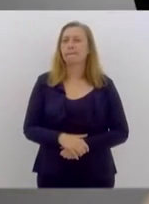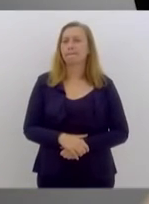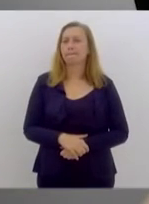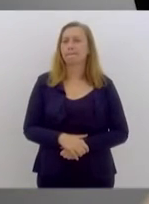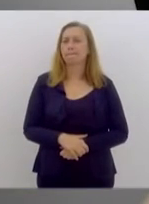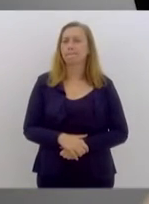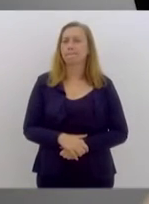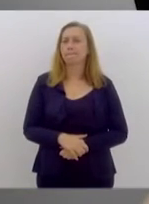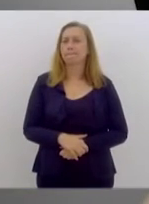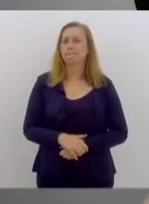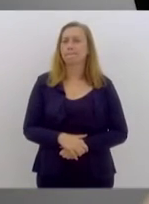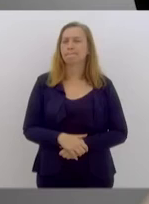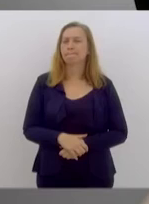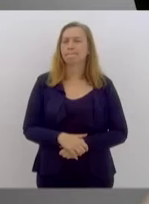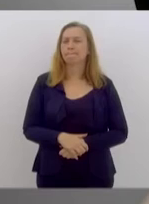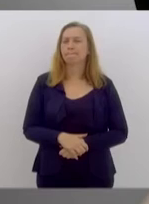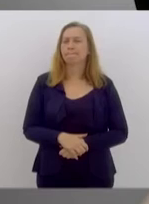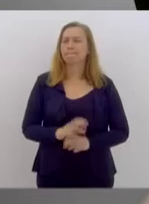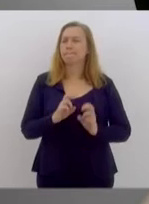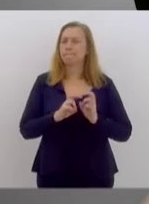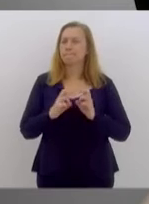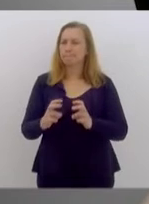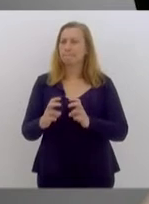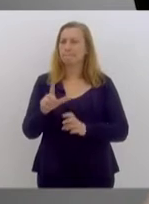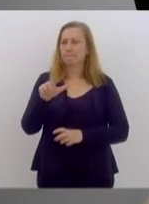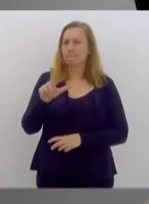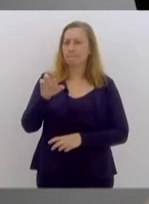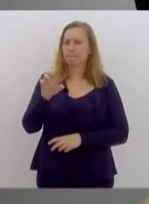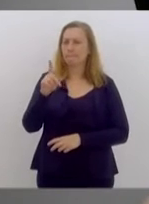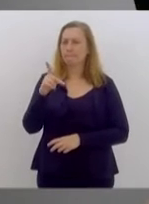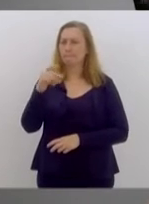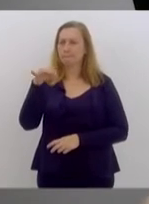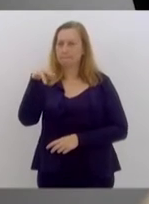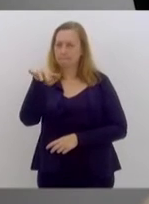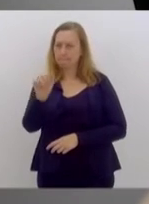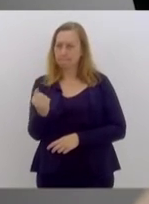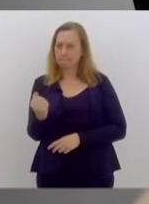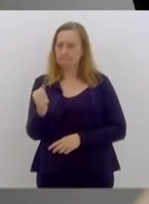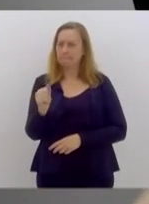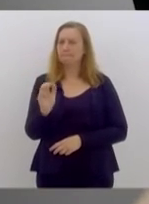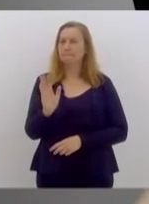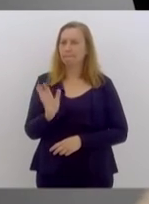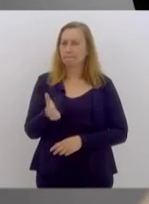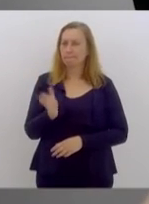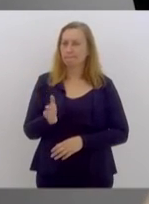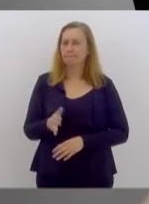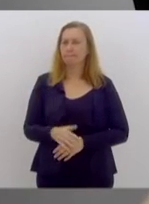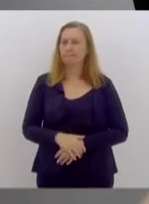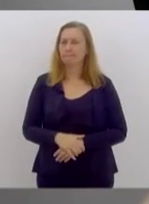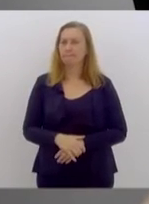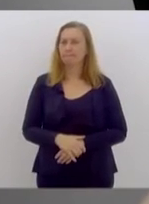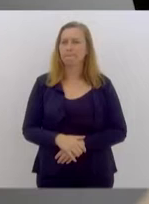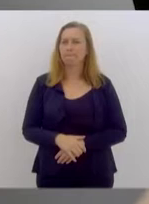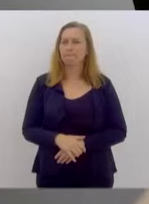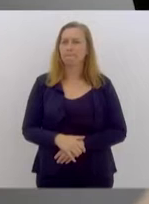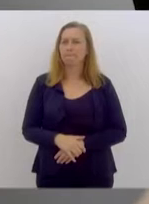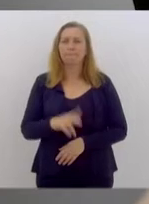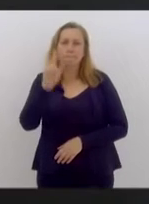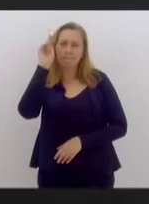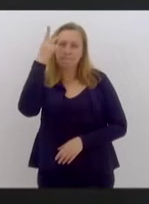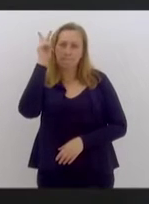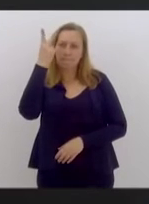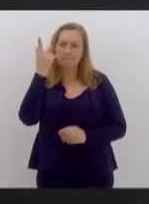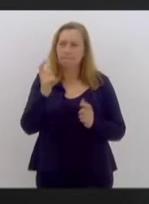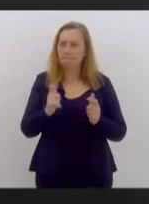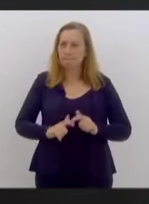a estação da Leopoldina já é Tombada pelo IFAM é uma estação histórica